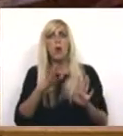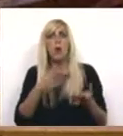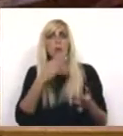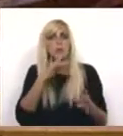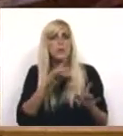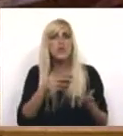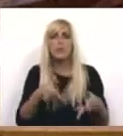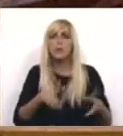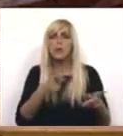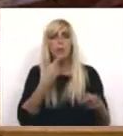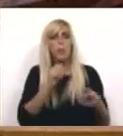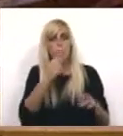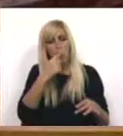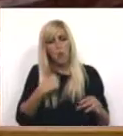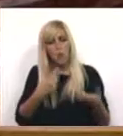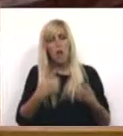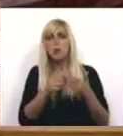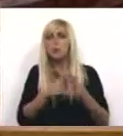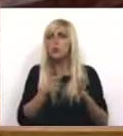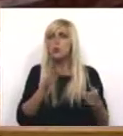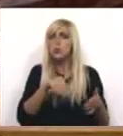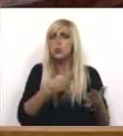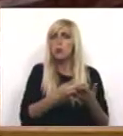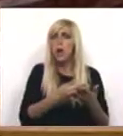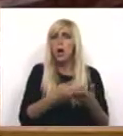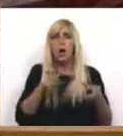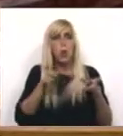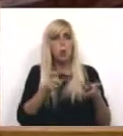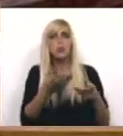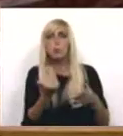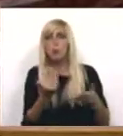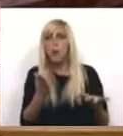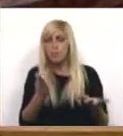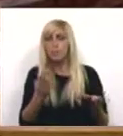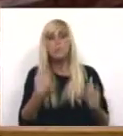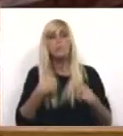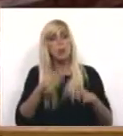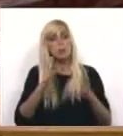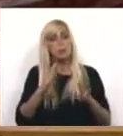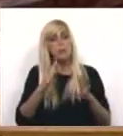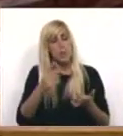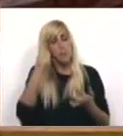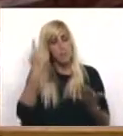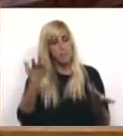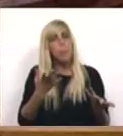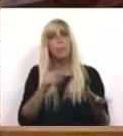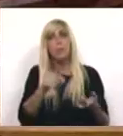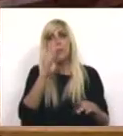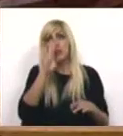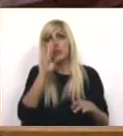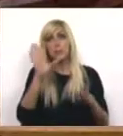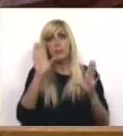podem falhar, sob pena de tudo ficar literalmente descontrolado. Mas é preciso ter em conta que quando se